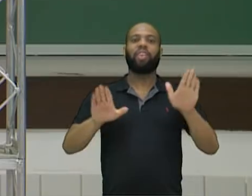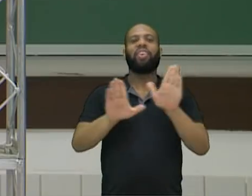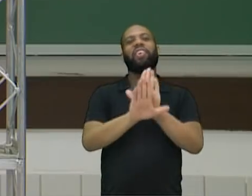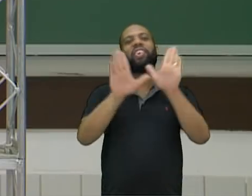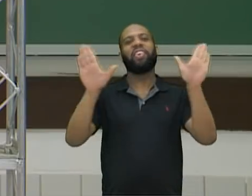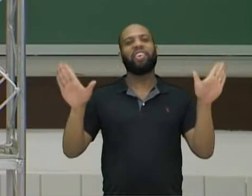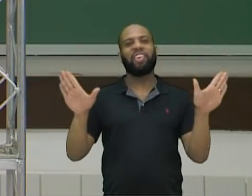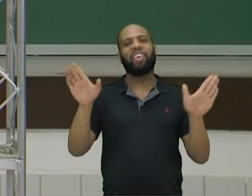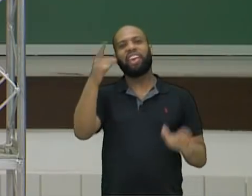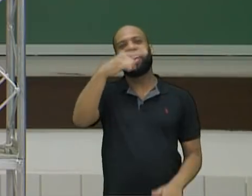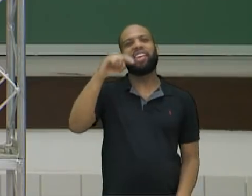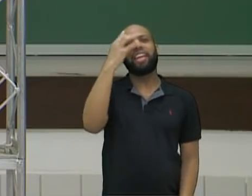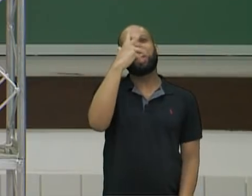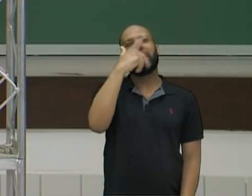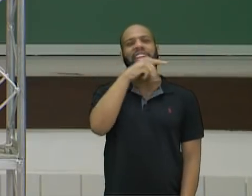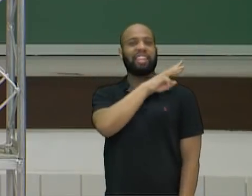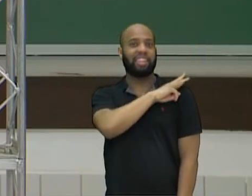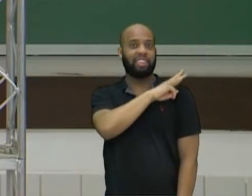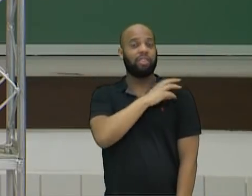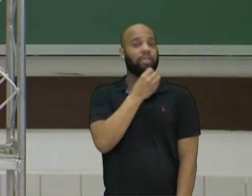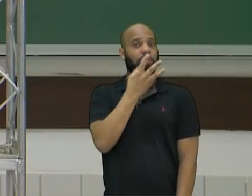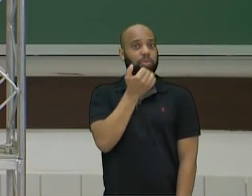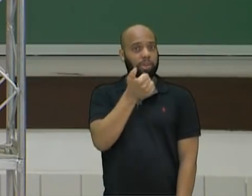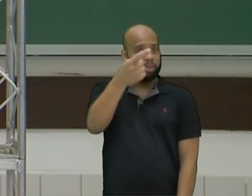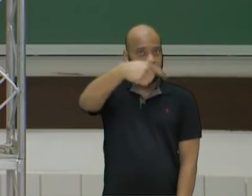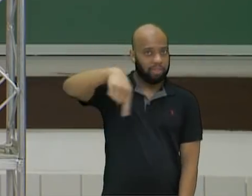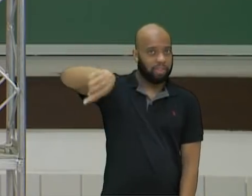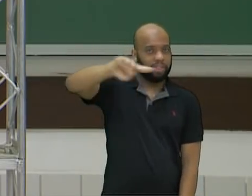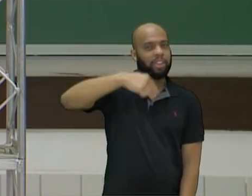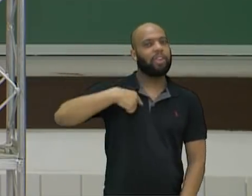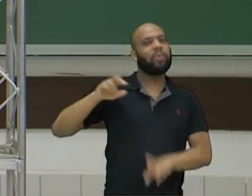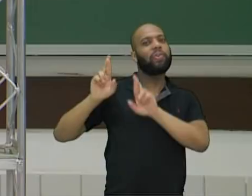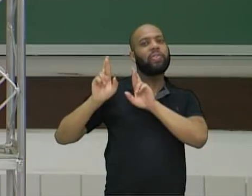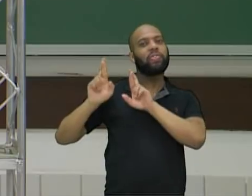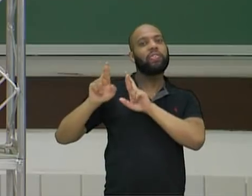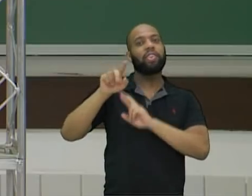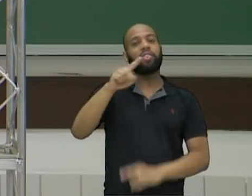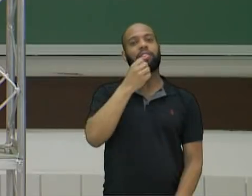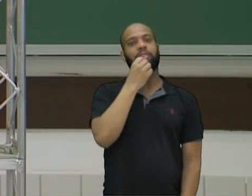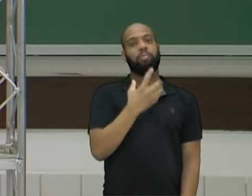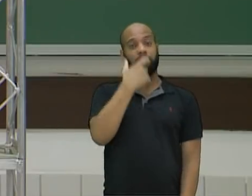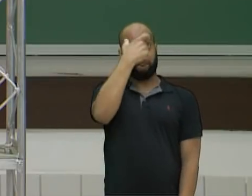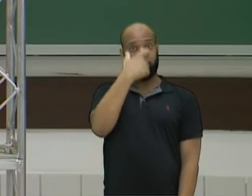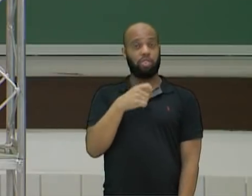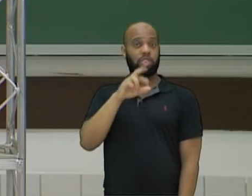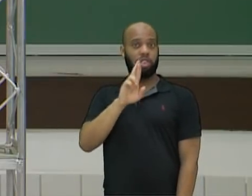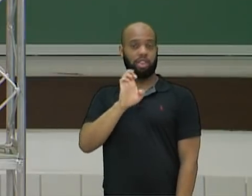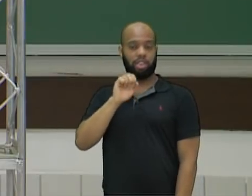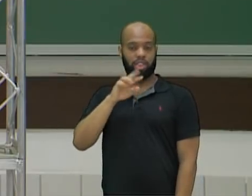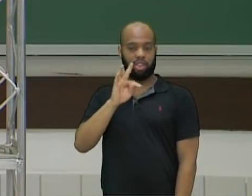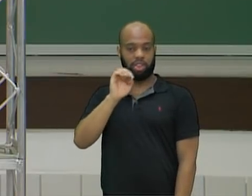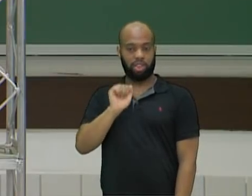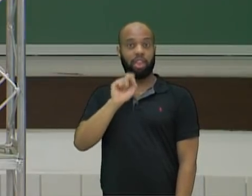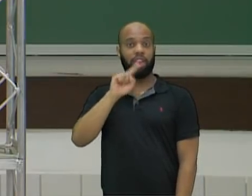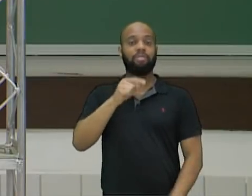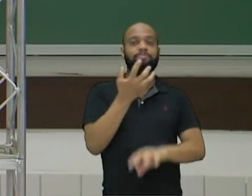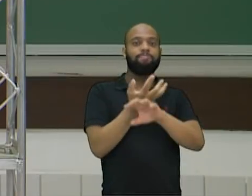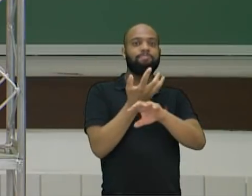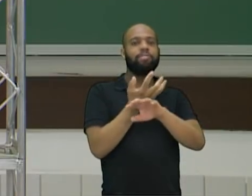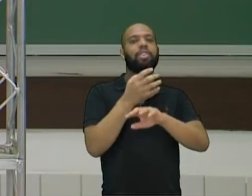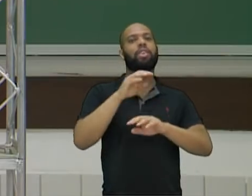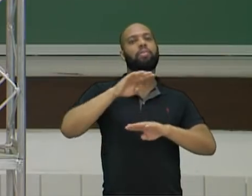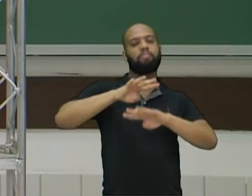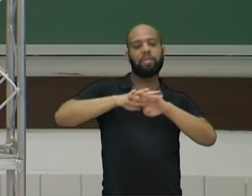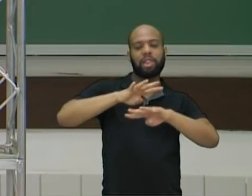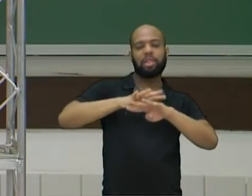Olá, turma linda do terceiro ano, tudo bem com vocês? Espero que sim. Eu sou a professora Renata, da disciplina de Matemática, e